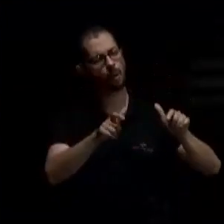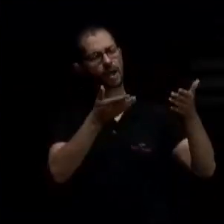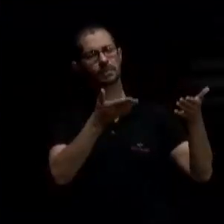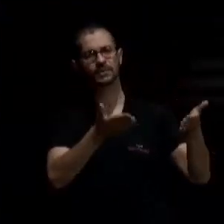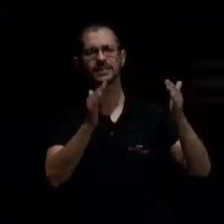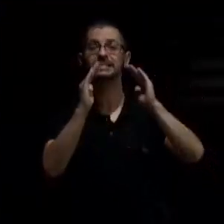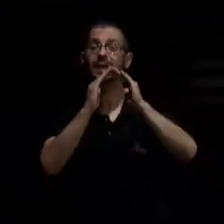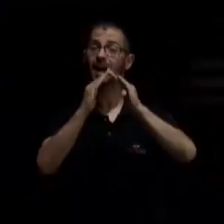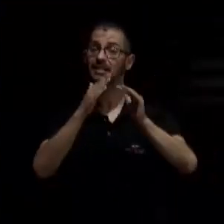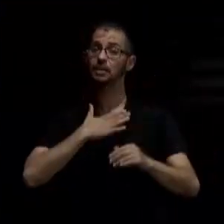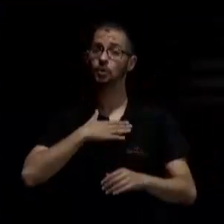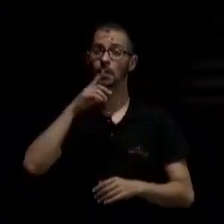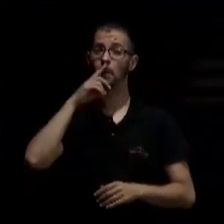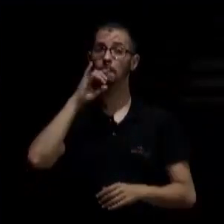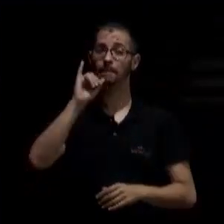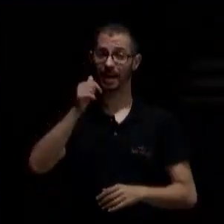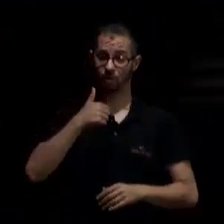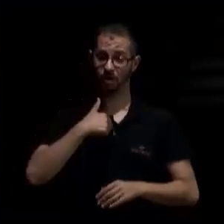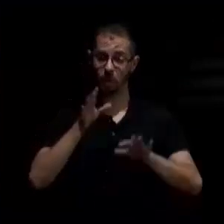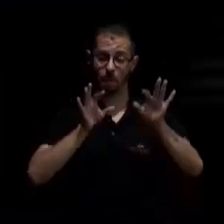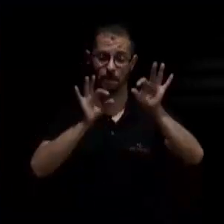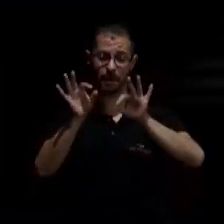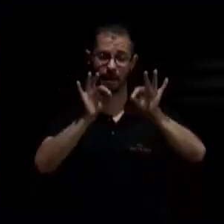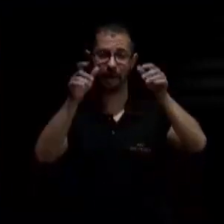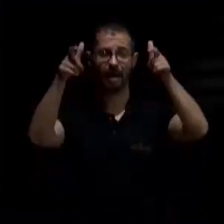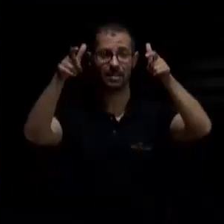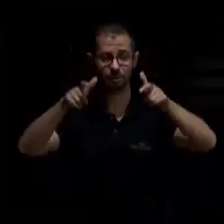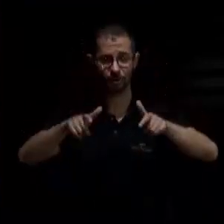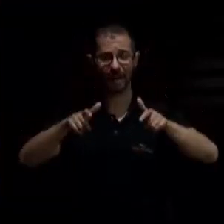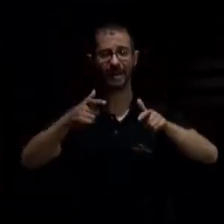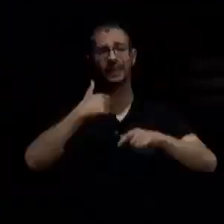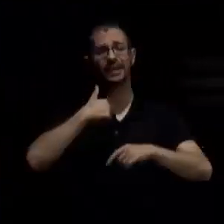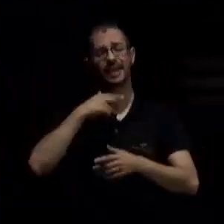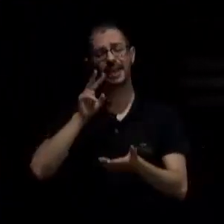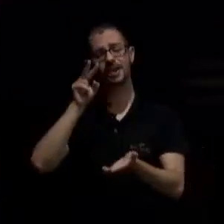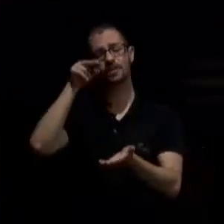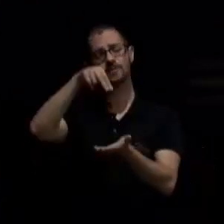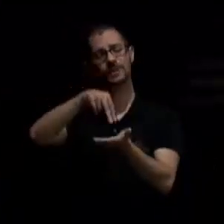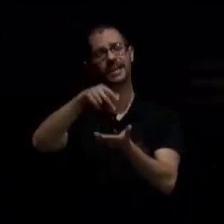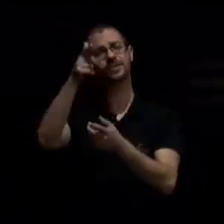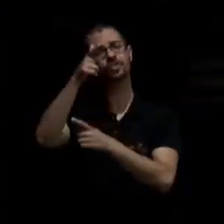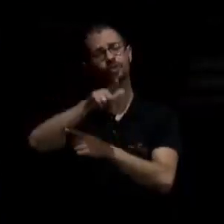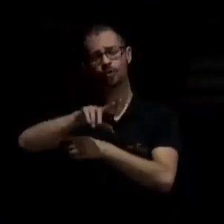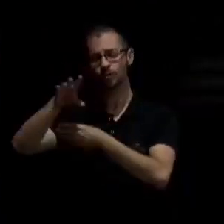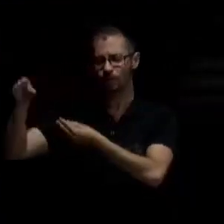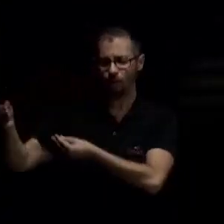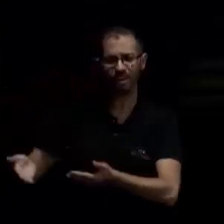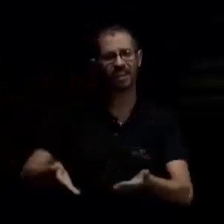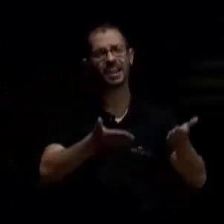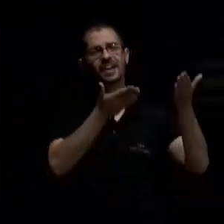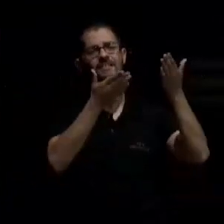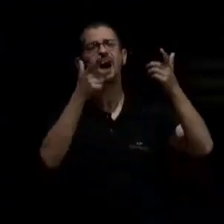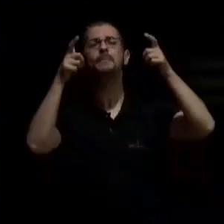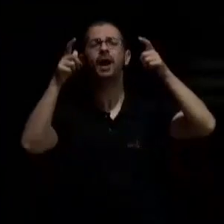pai. E quando eu preparar este lugar para vocês, eu virei de novo e vou buscar vocês para que onde